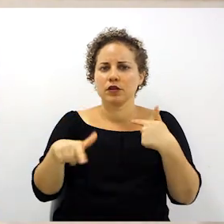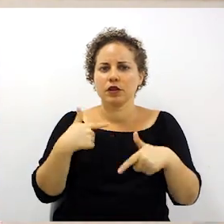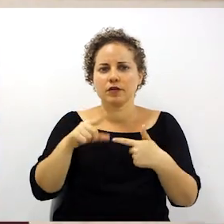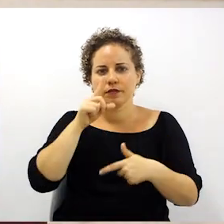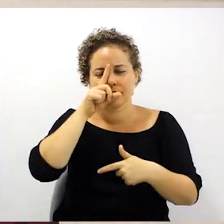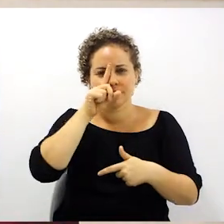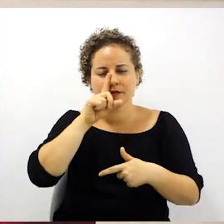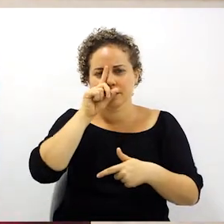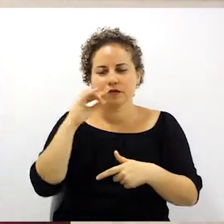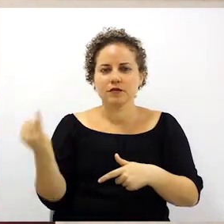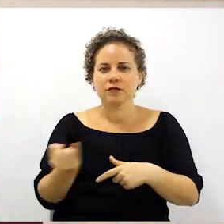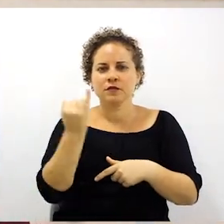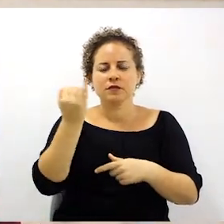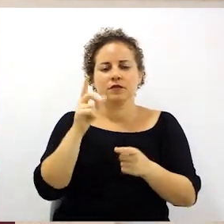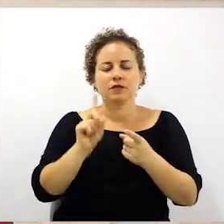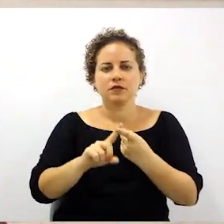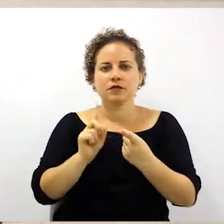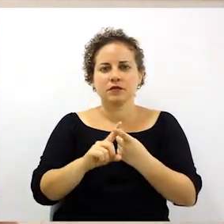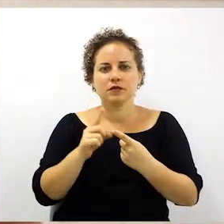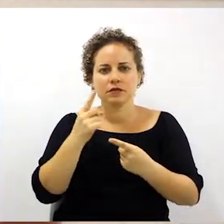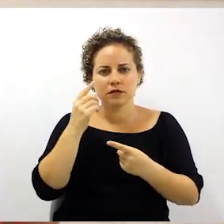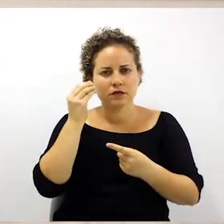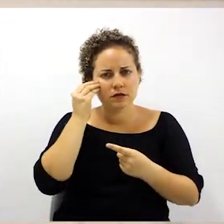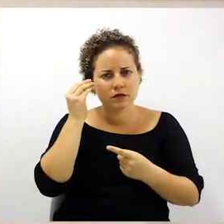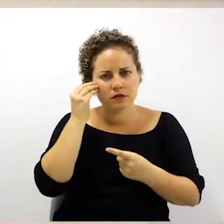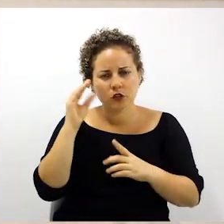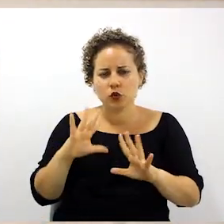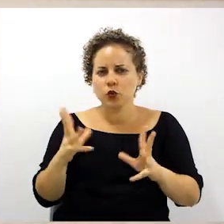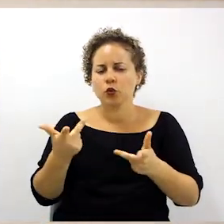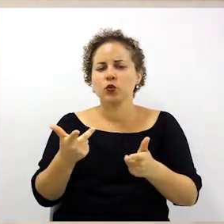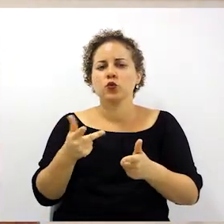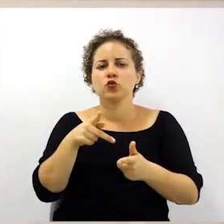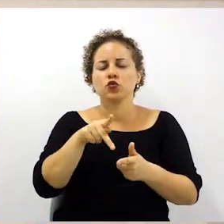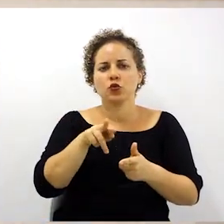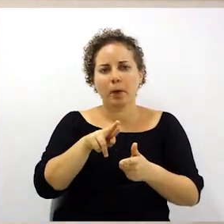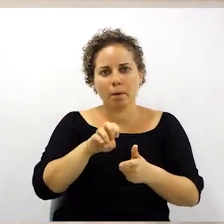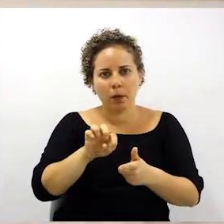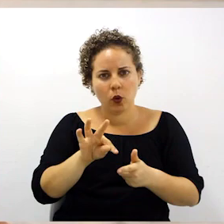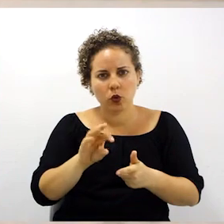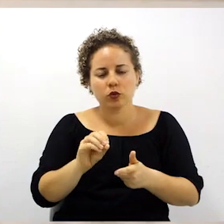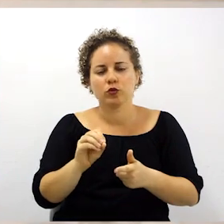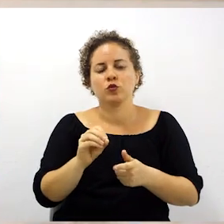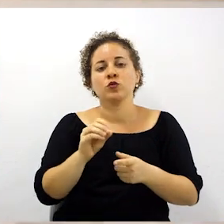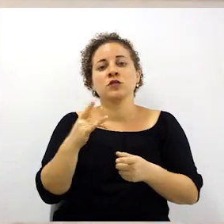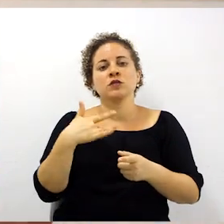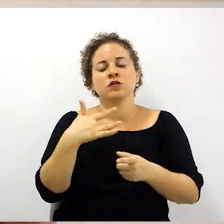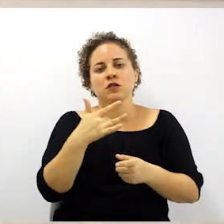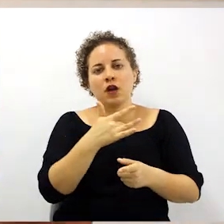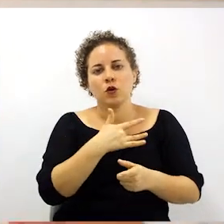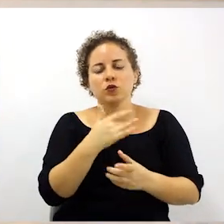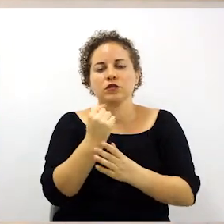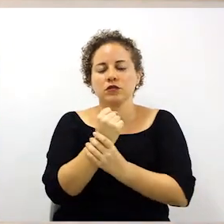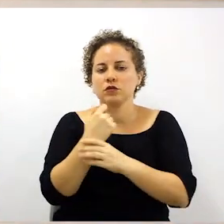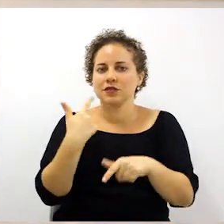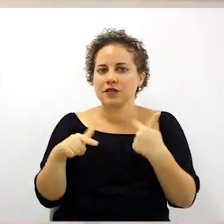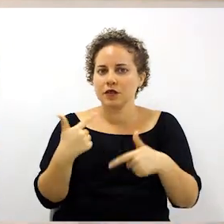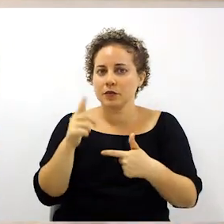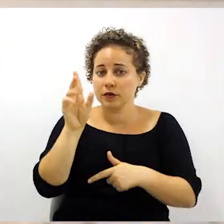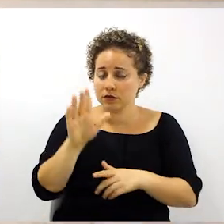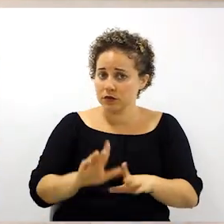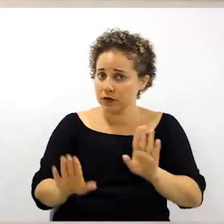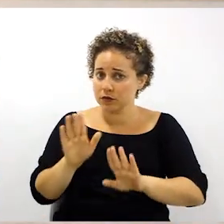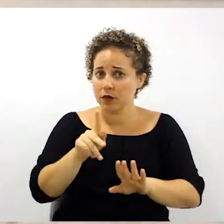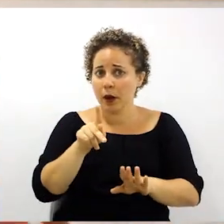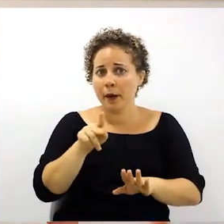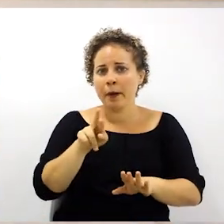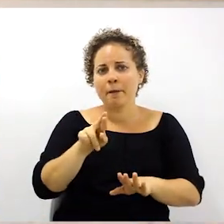trabalho. É importante verificar que todos no porto tem compromisso com a saúde e segurança do trabalhador